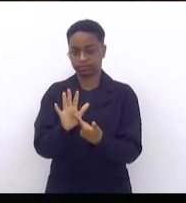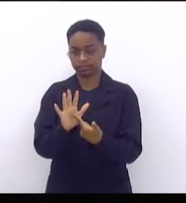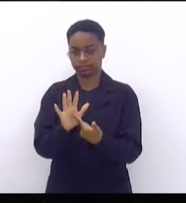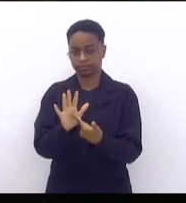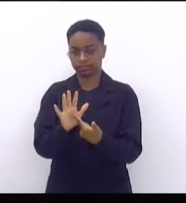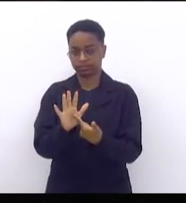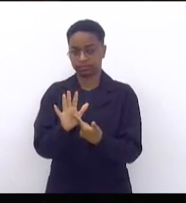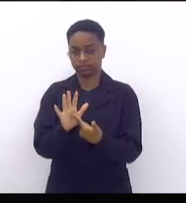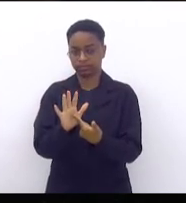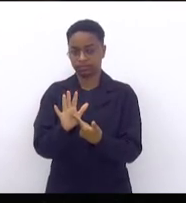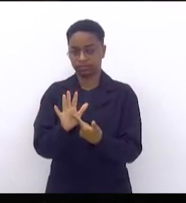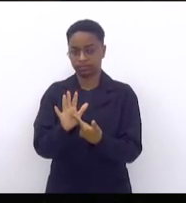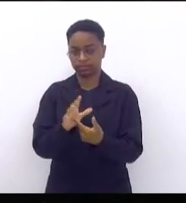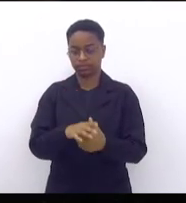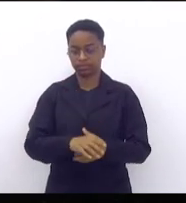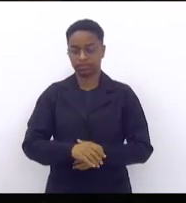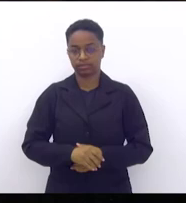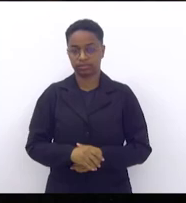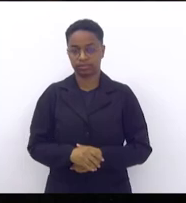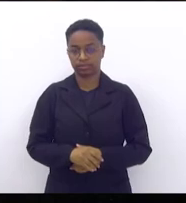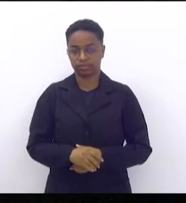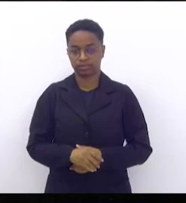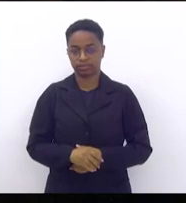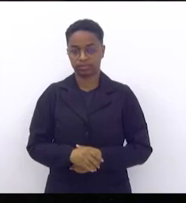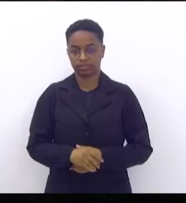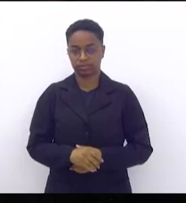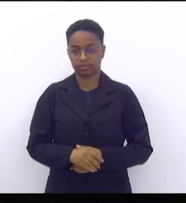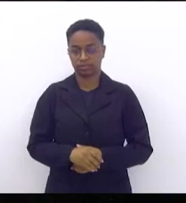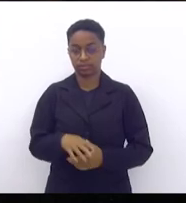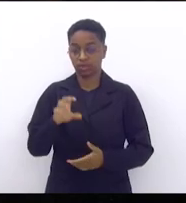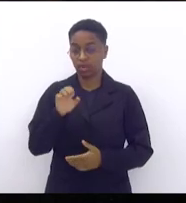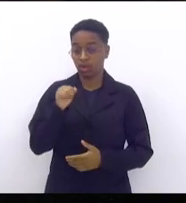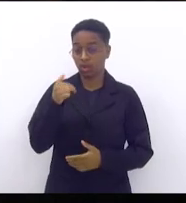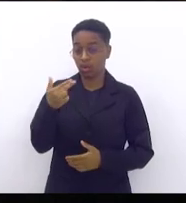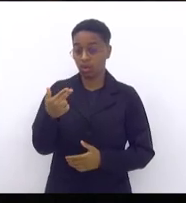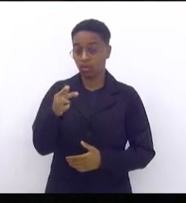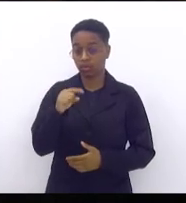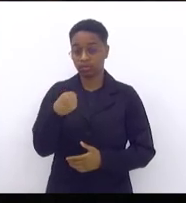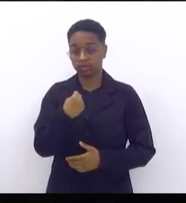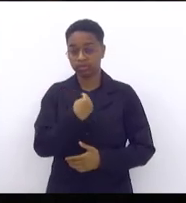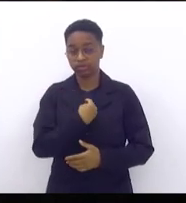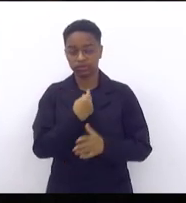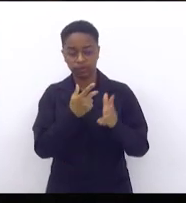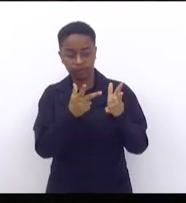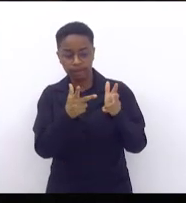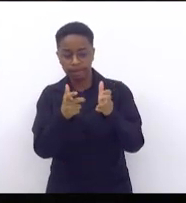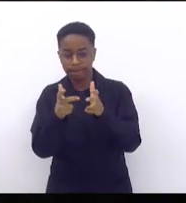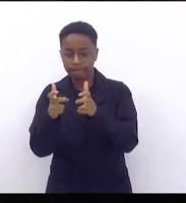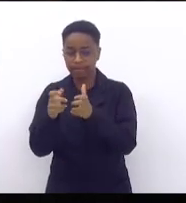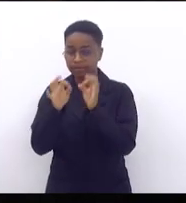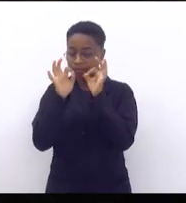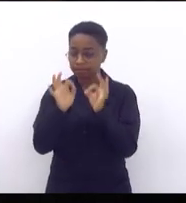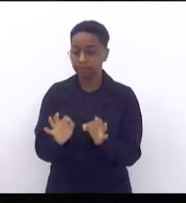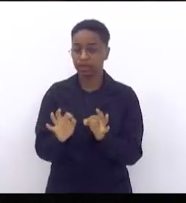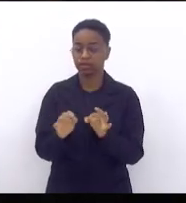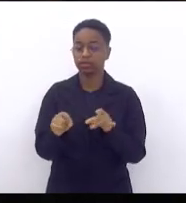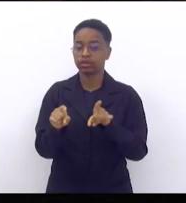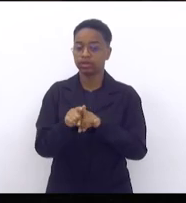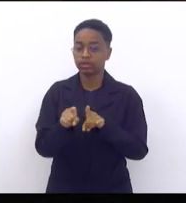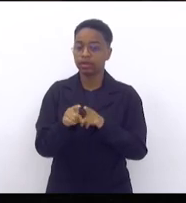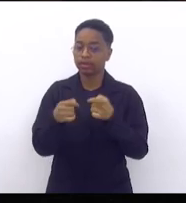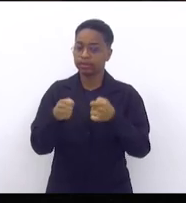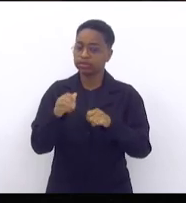que ou olhamos de forma muito intensa e tomamos